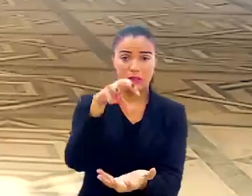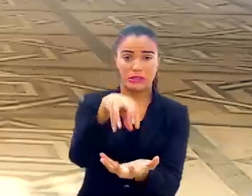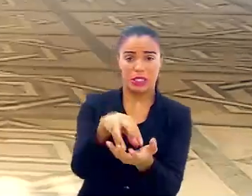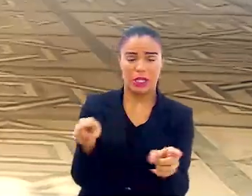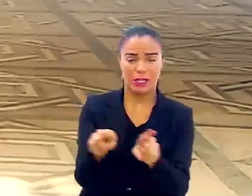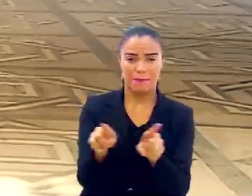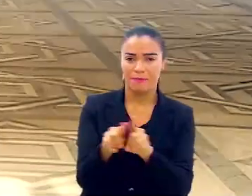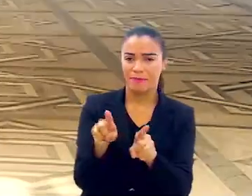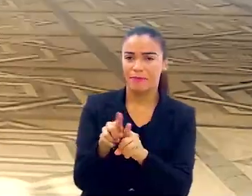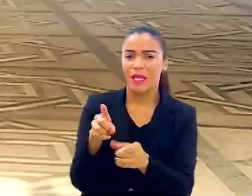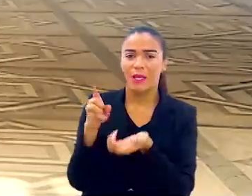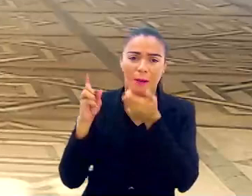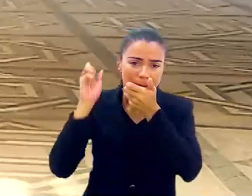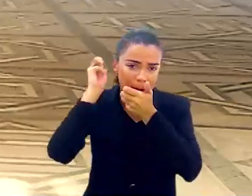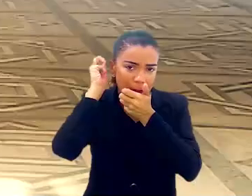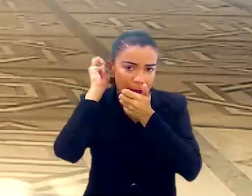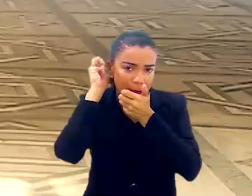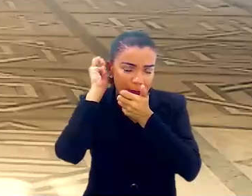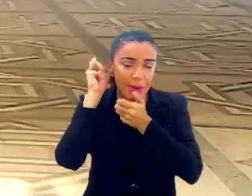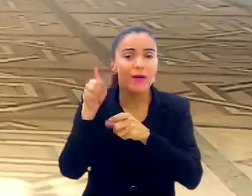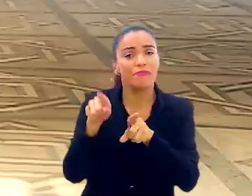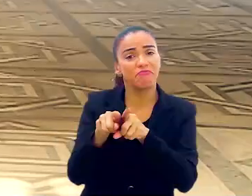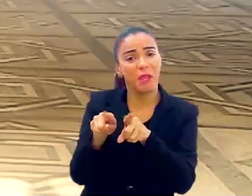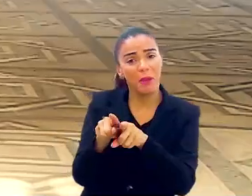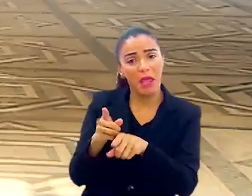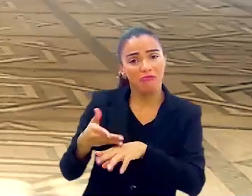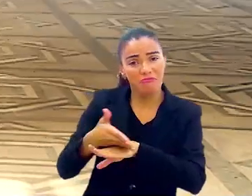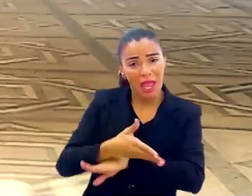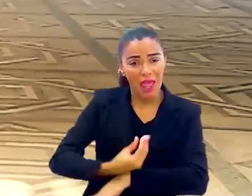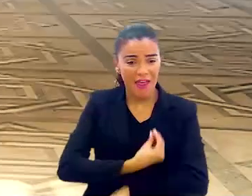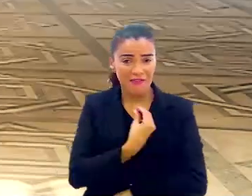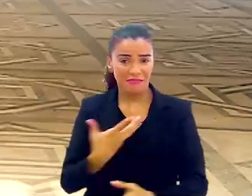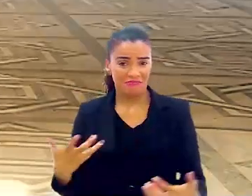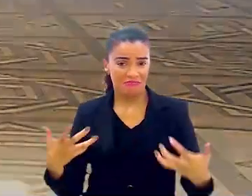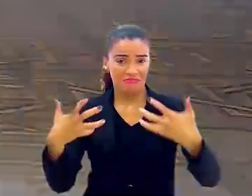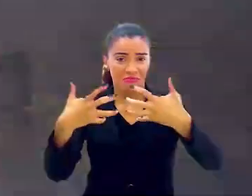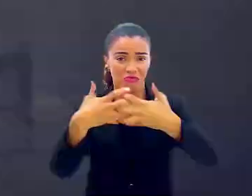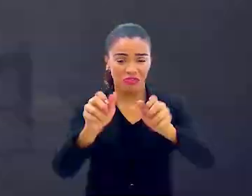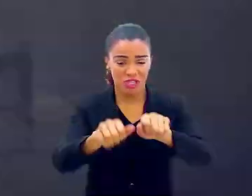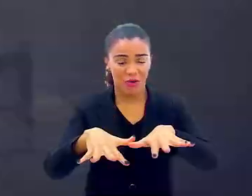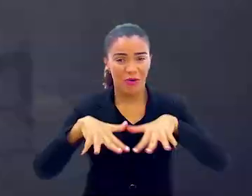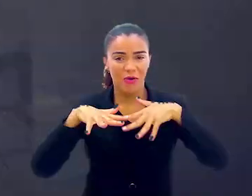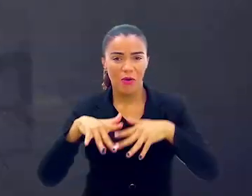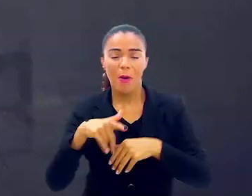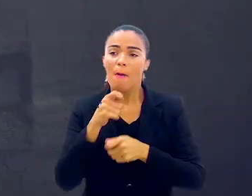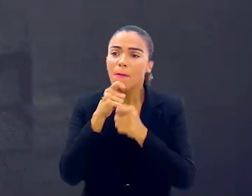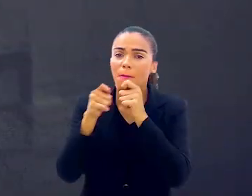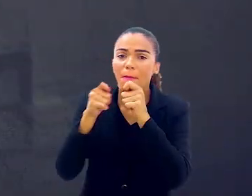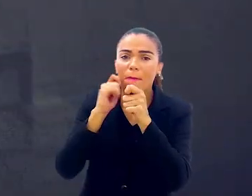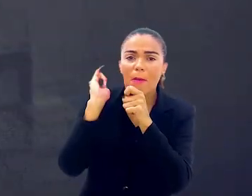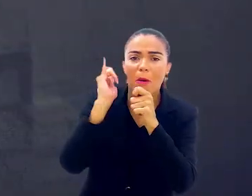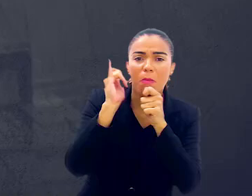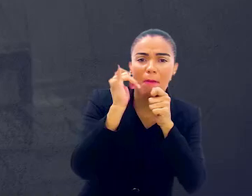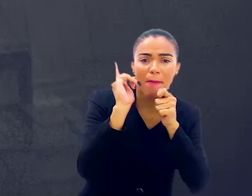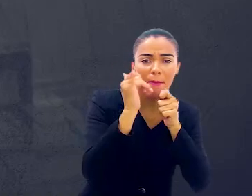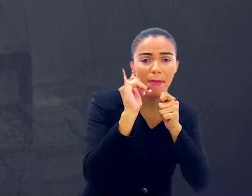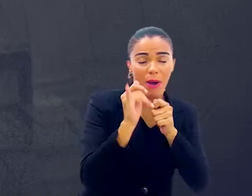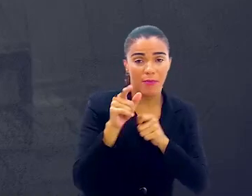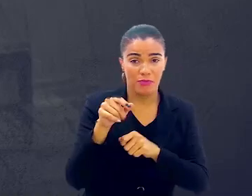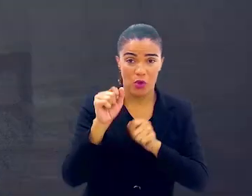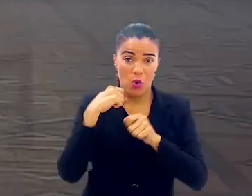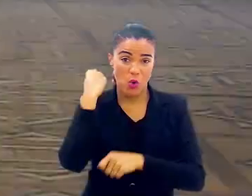setorista e radialista, Beatrix Cômora esteve no evento de fusão, fazendo a cobertura para o jornal O Dia.